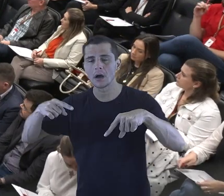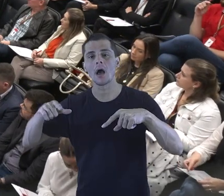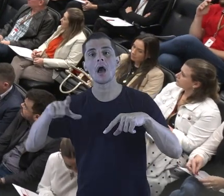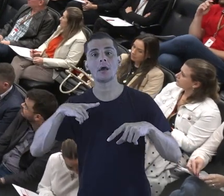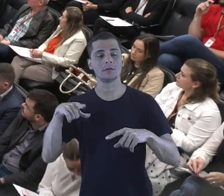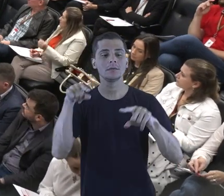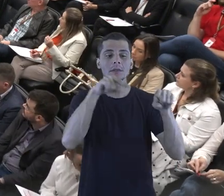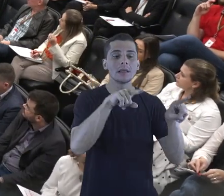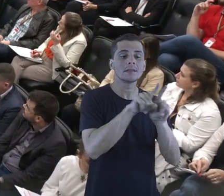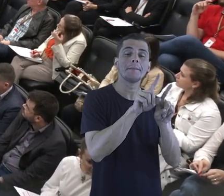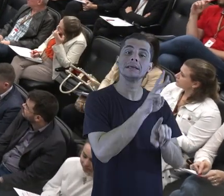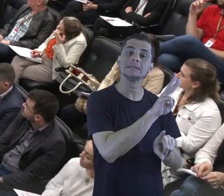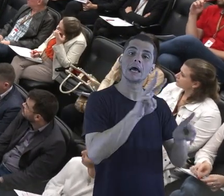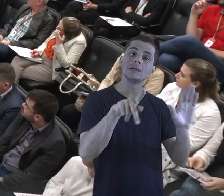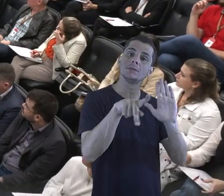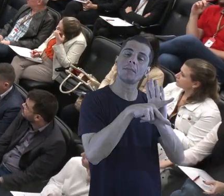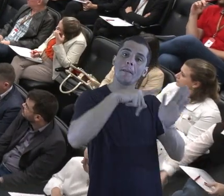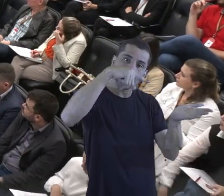de aposta desse por dia?